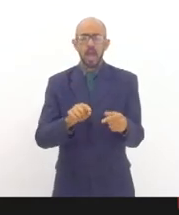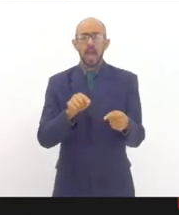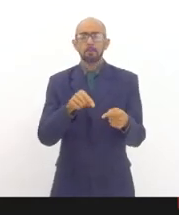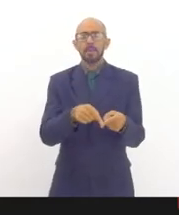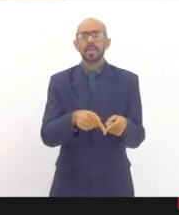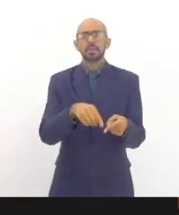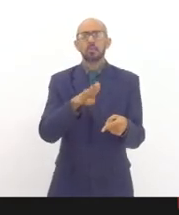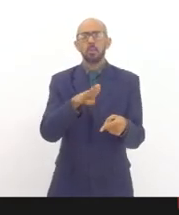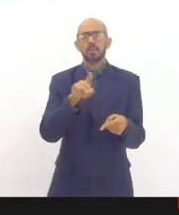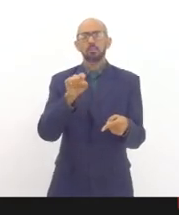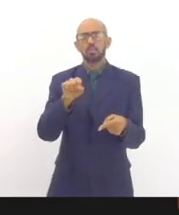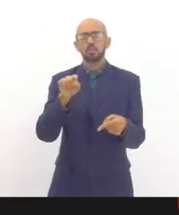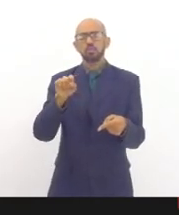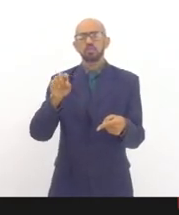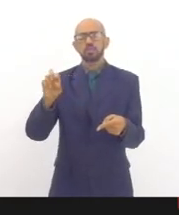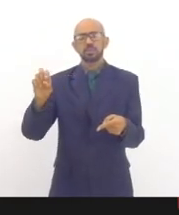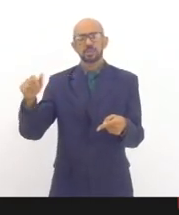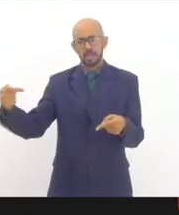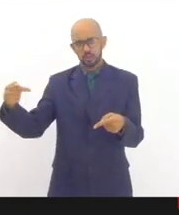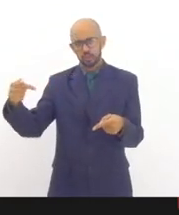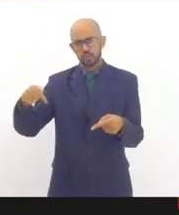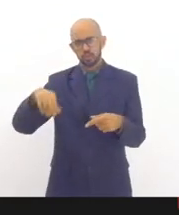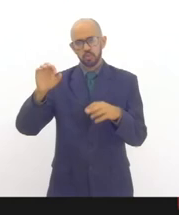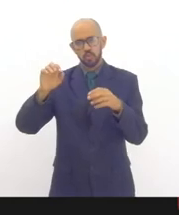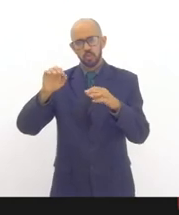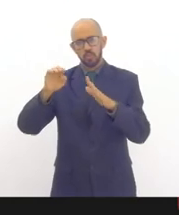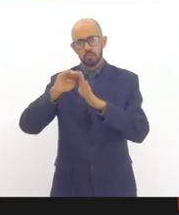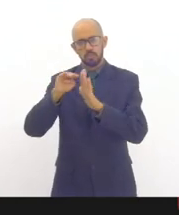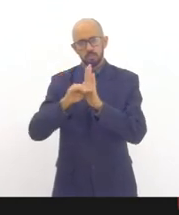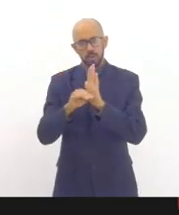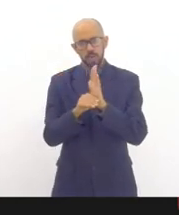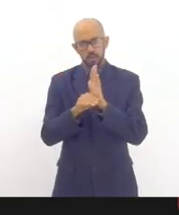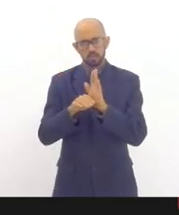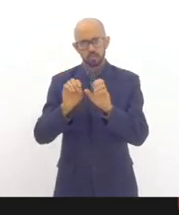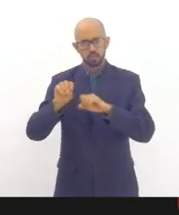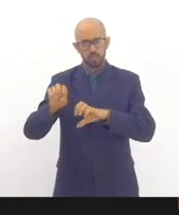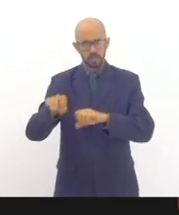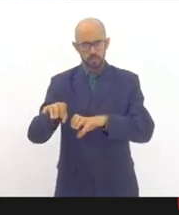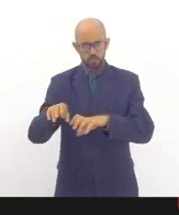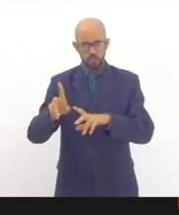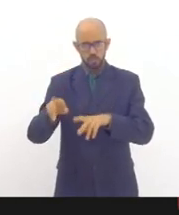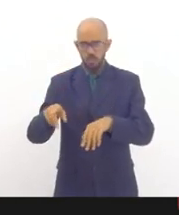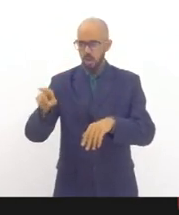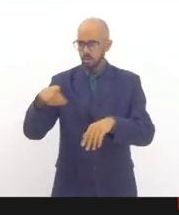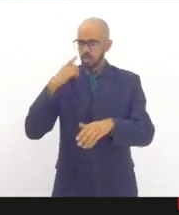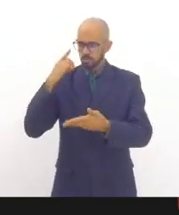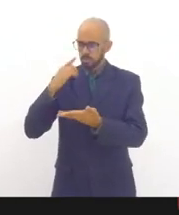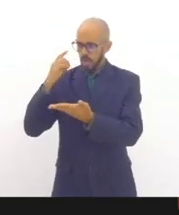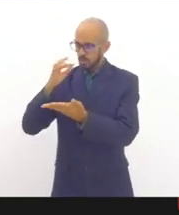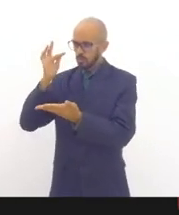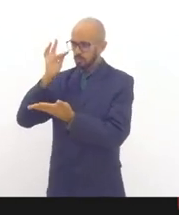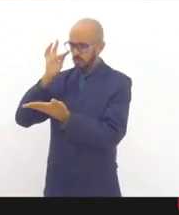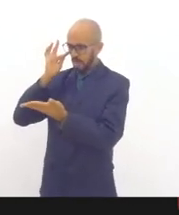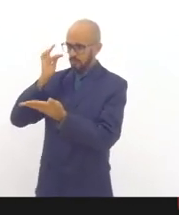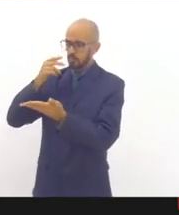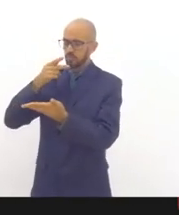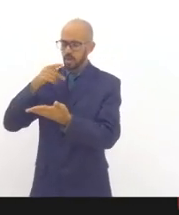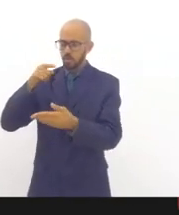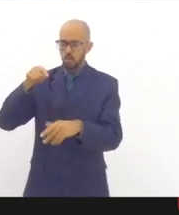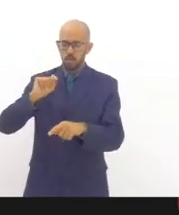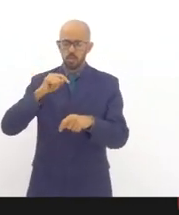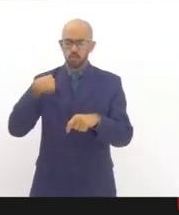Plano Nacional de Educação, né? E como o deputado Flávio Serafini citou aqui, nós